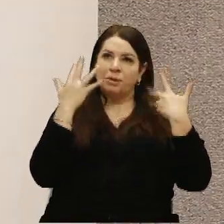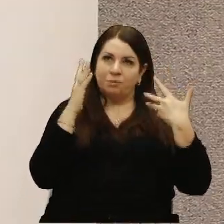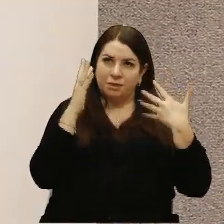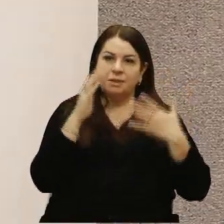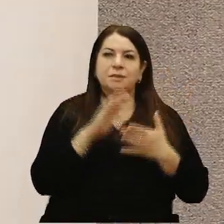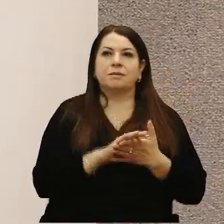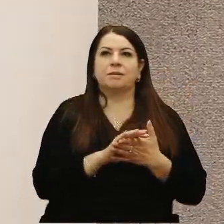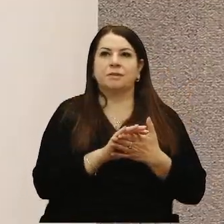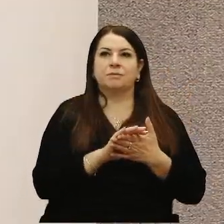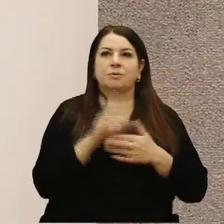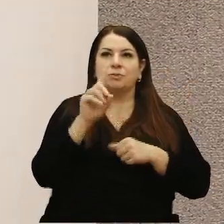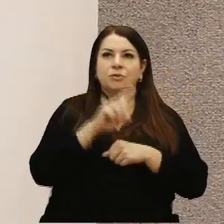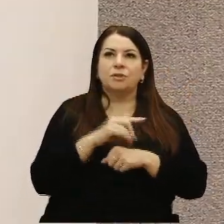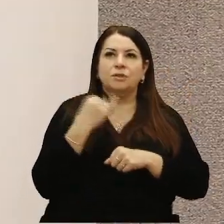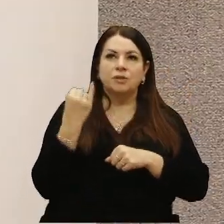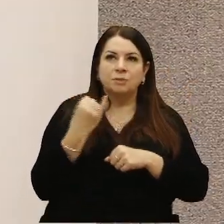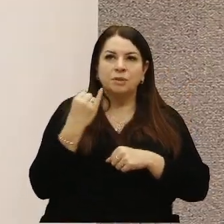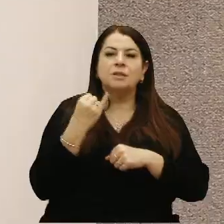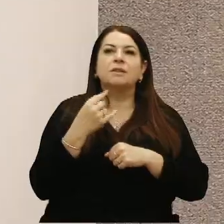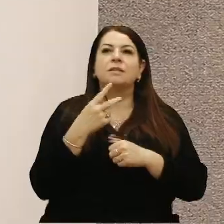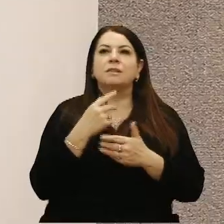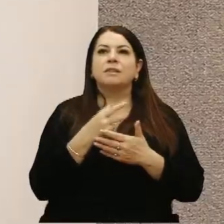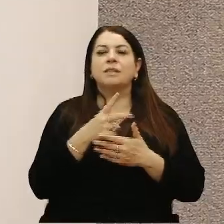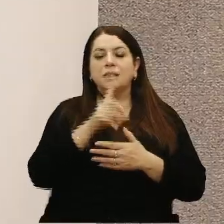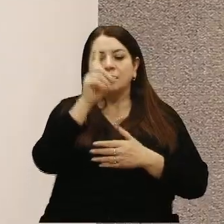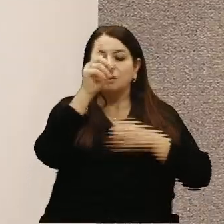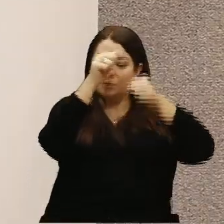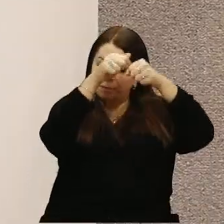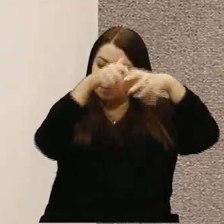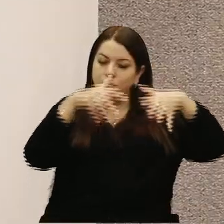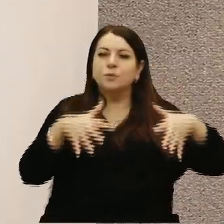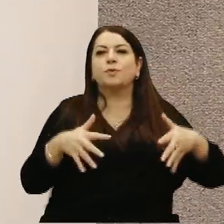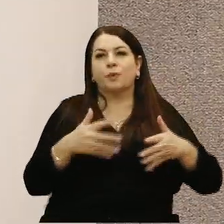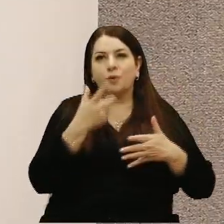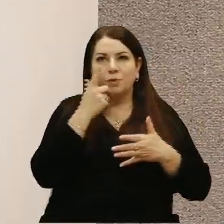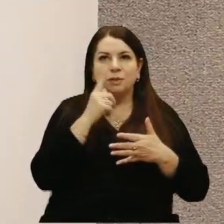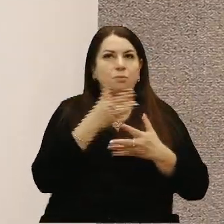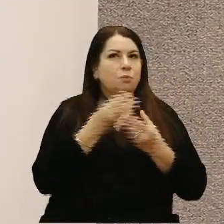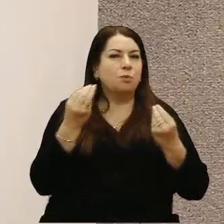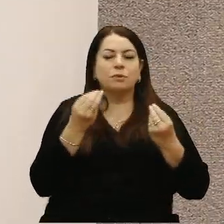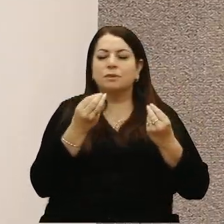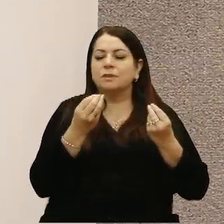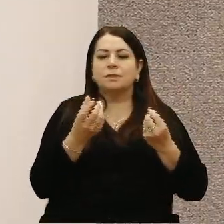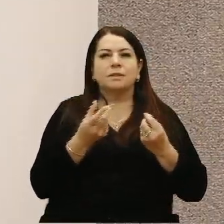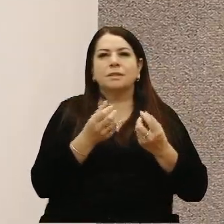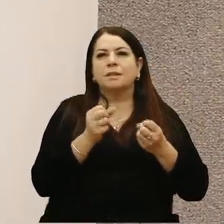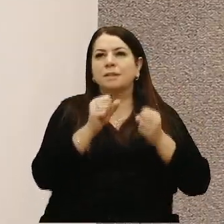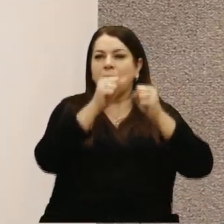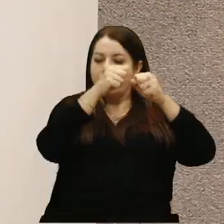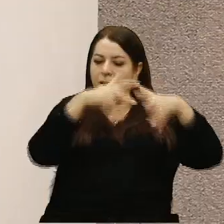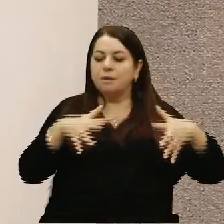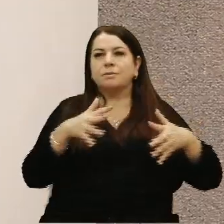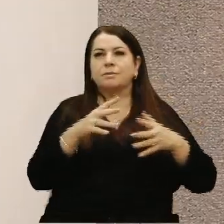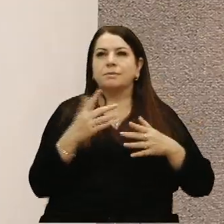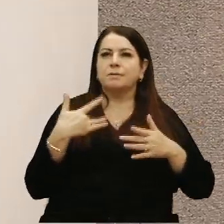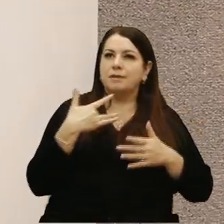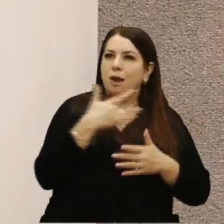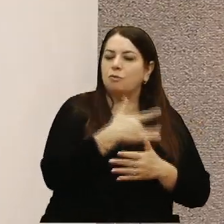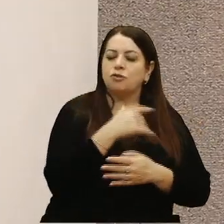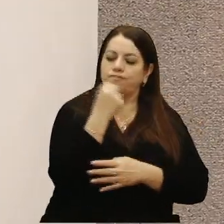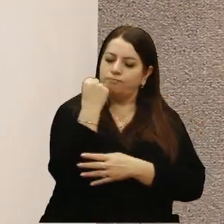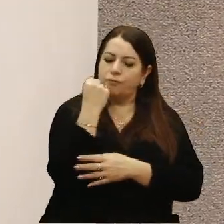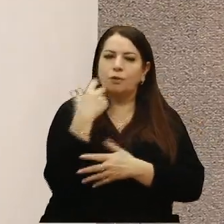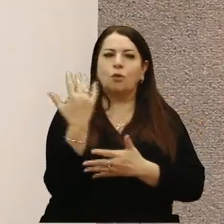ele por essa data tão importante, desejando que Deus lhe abençoe, ele alcance muitas dádivas, saúde, vigor, e